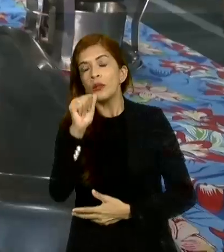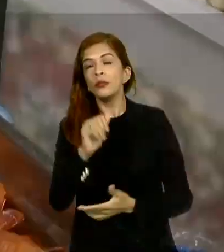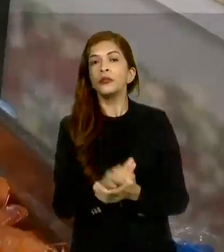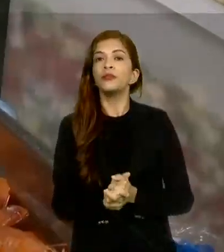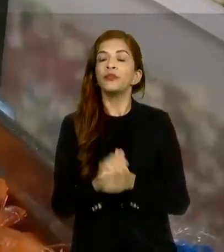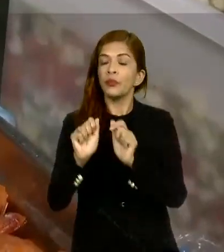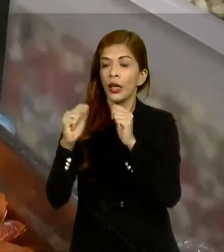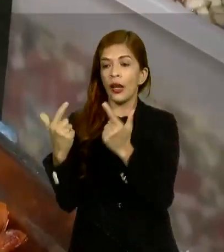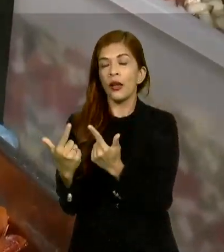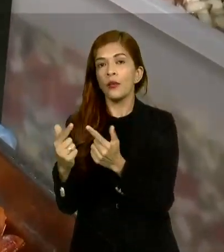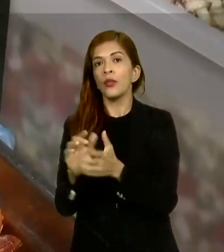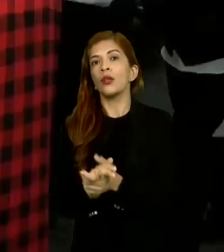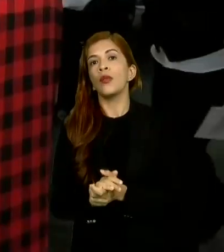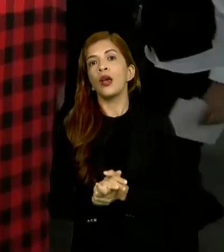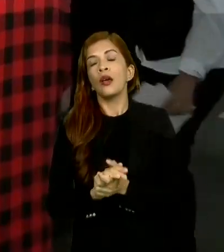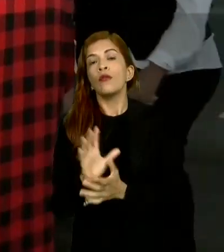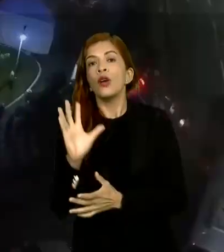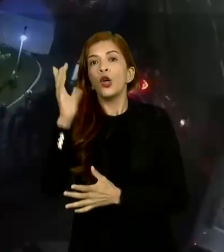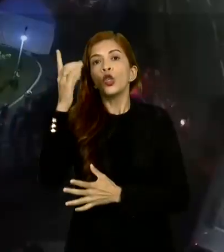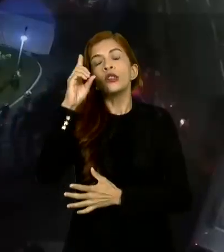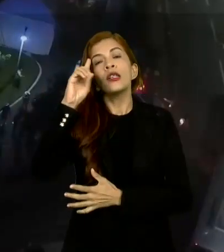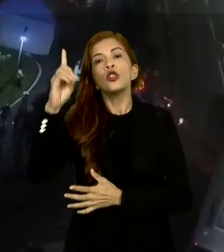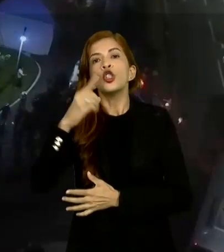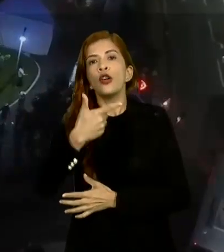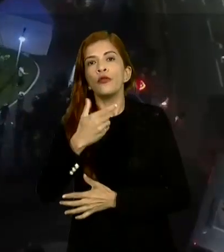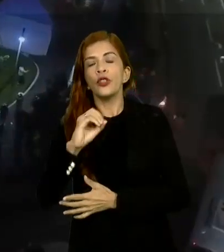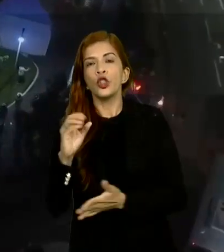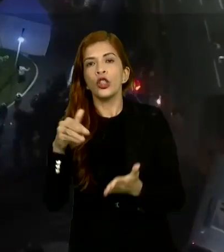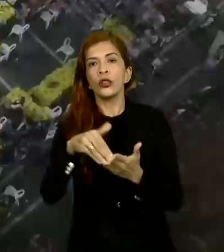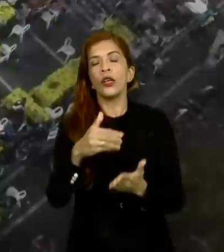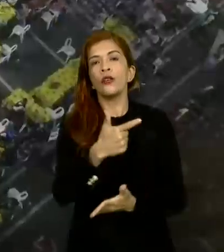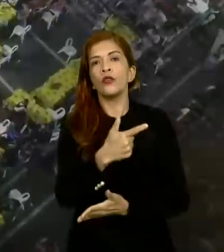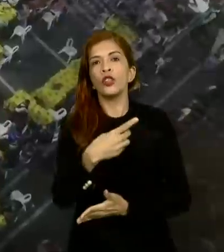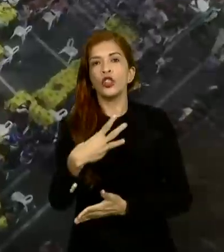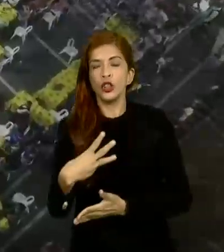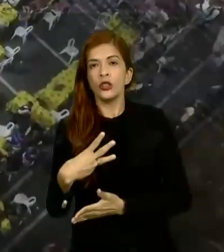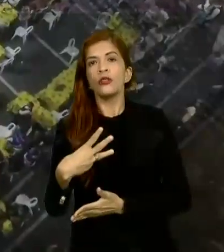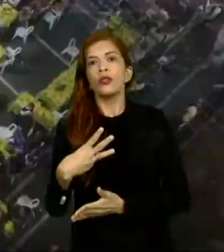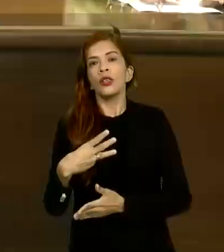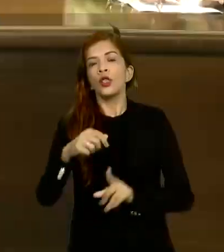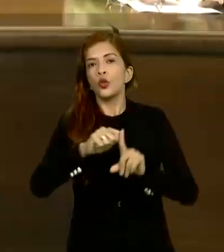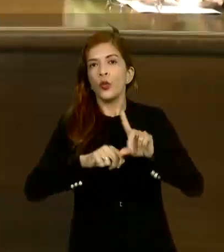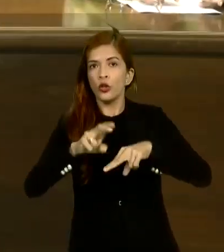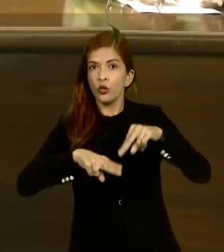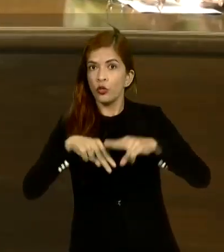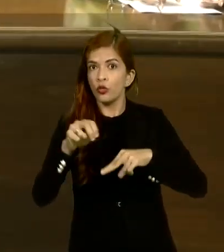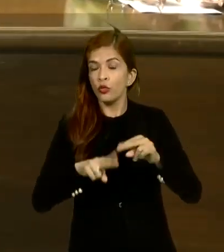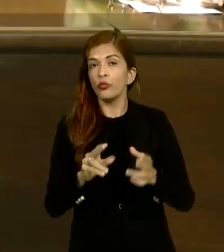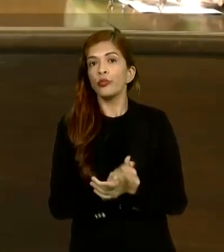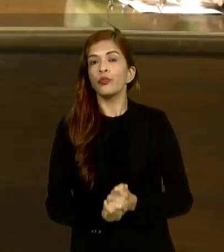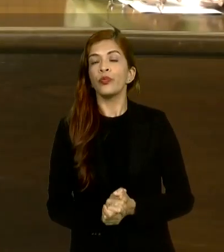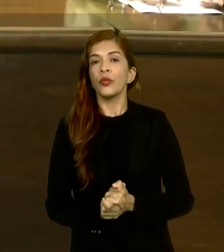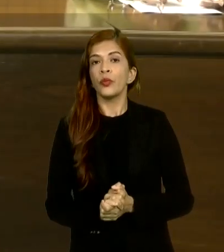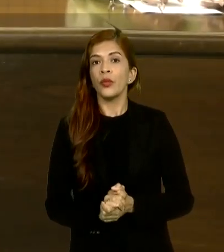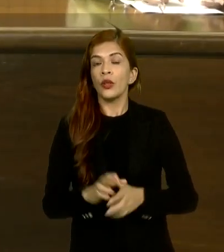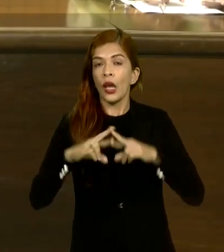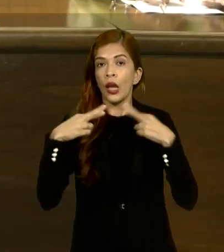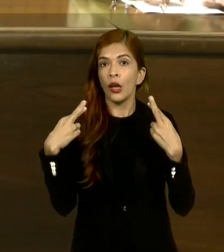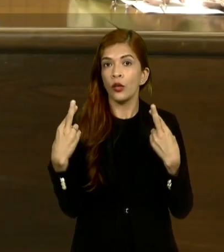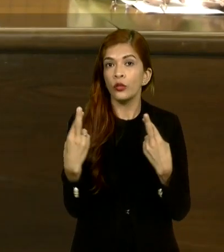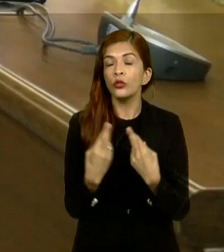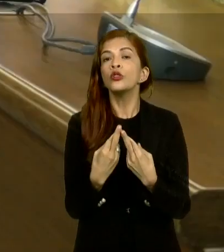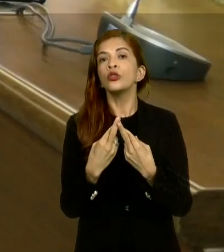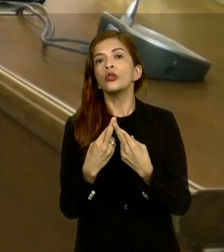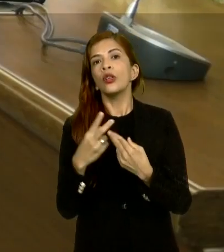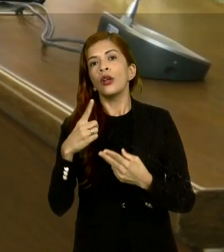que acontecerá de 20 a 23 de junho no estacionamento da sede do Parlamento Estadual. A reunião foi coordenada pela Diretoria-Geral